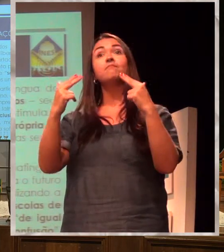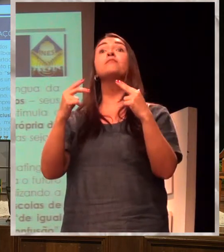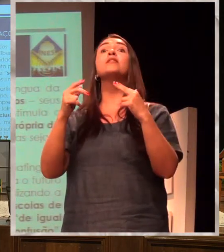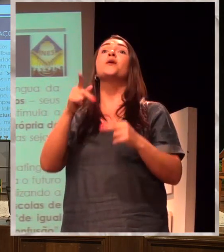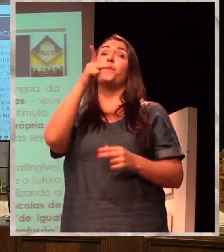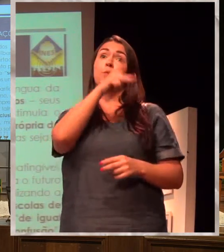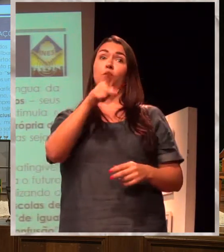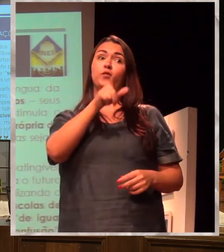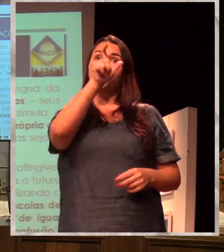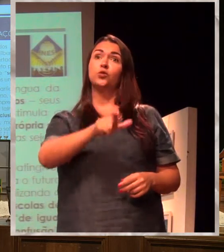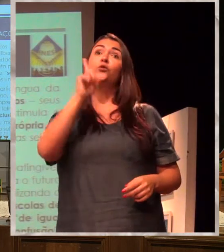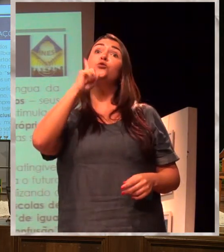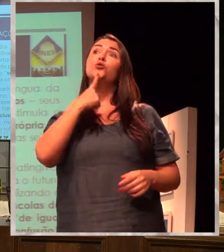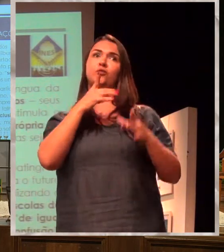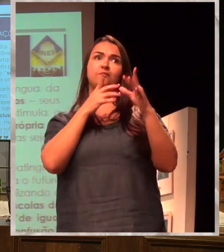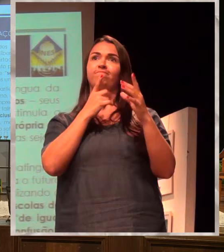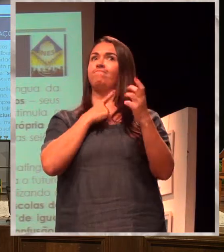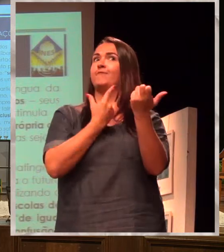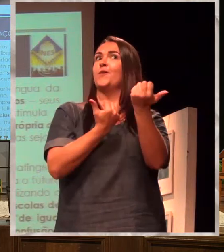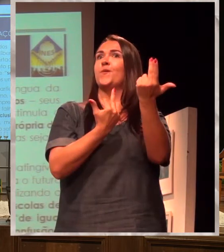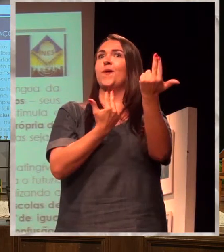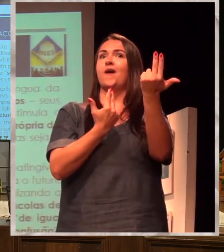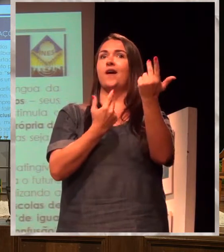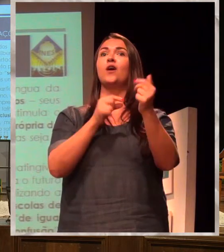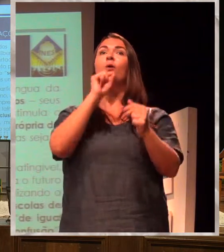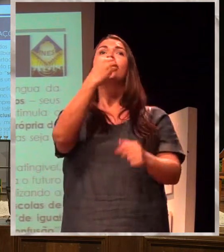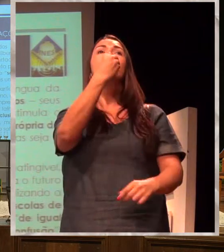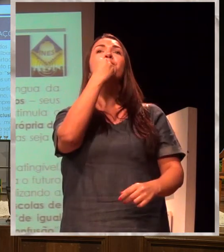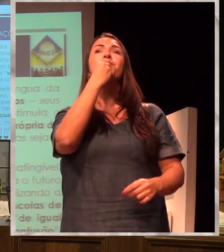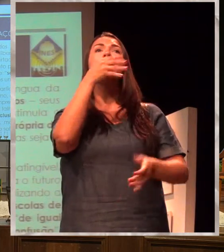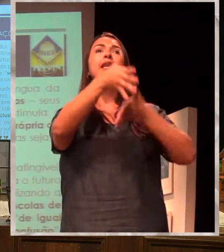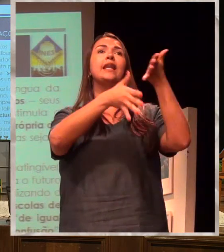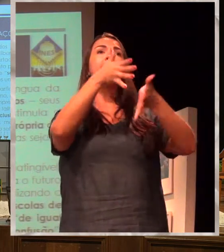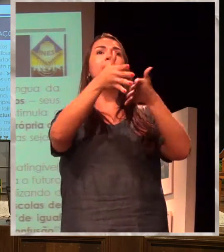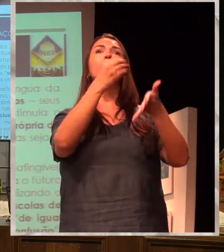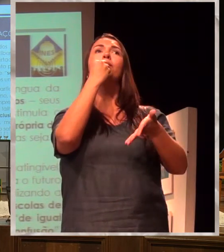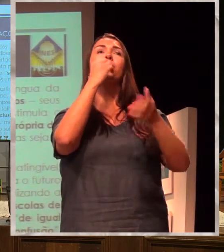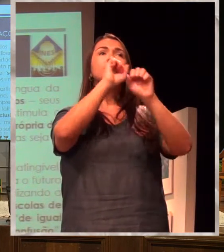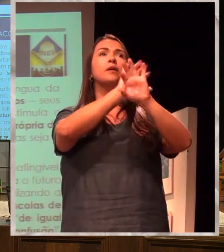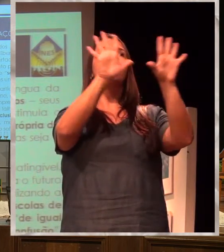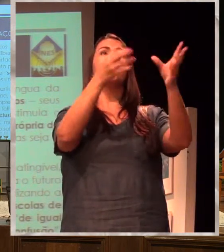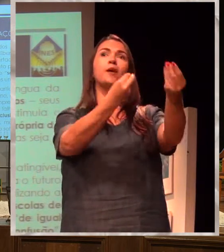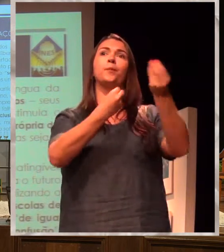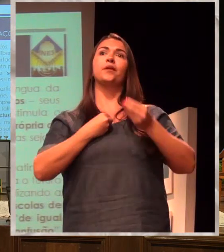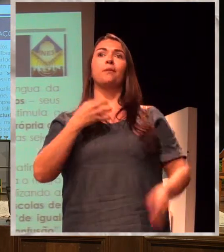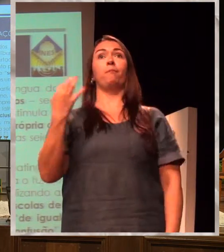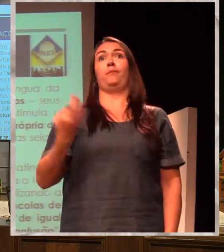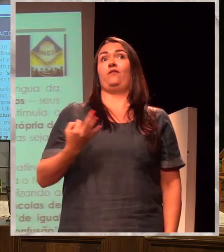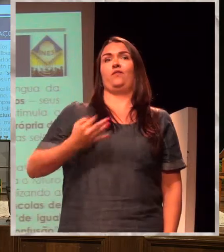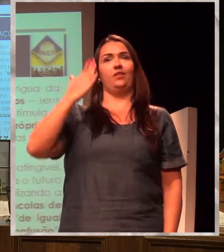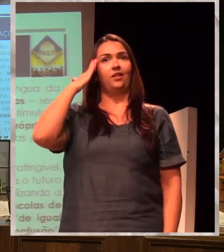os professores surdos, seus iguais, portadores de uma língua transparente e una, que estimula o entendimento perfeito dos